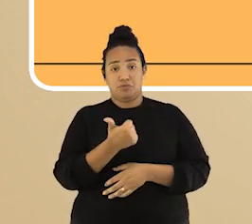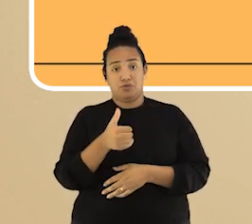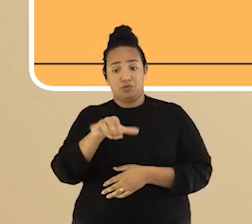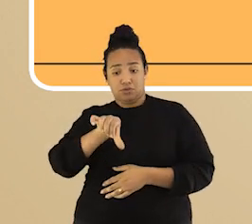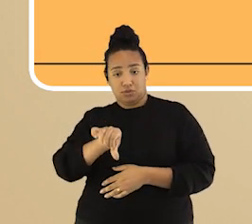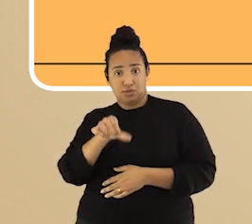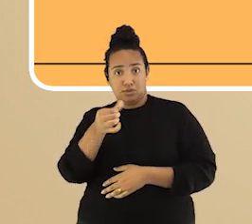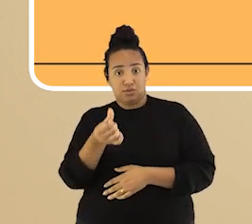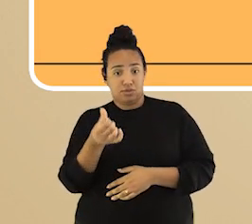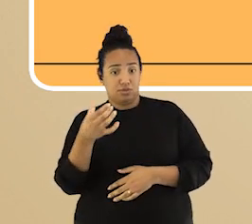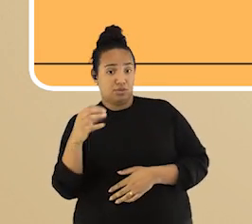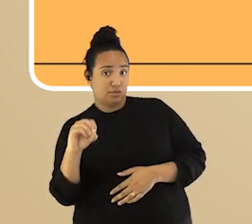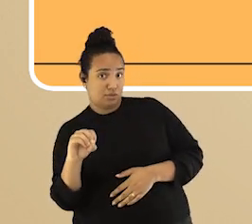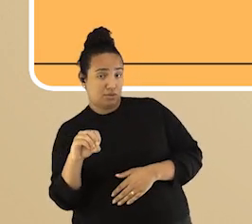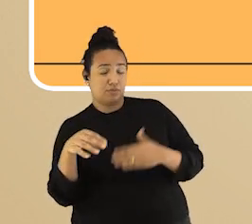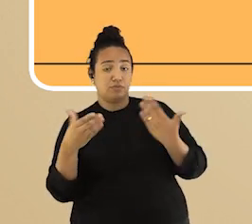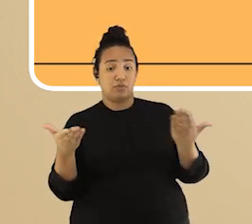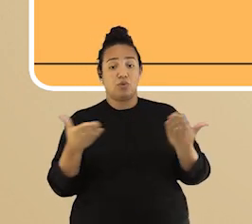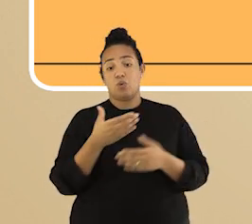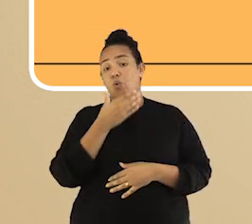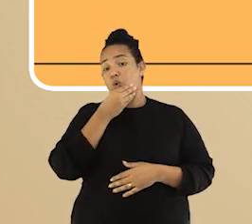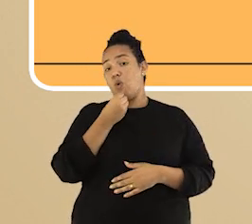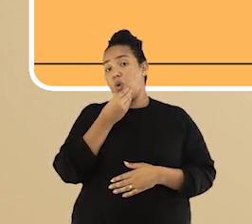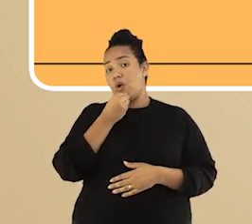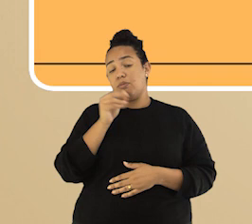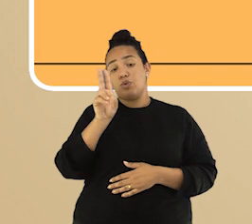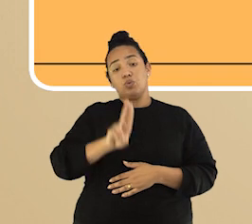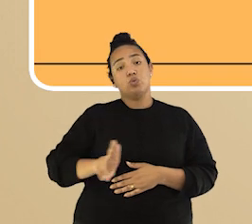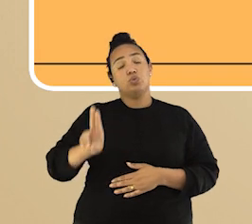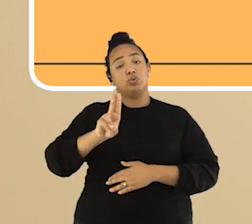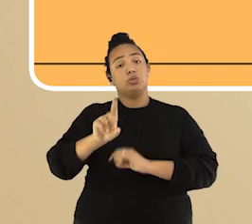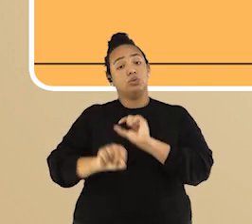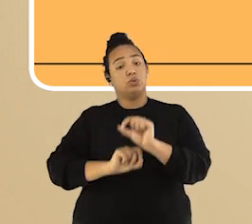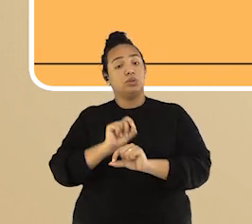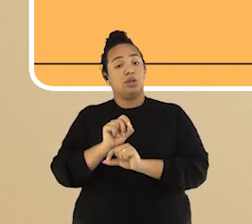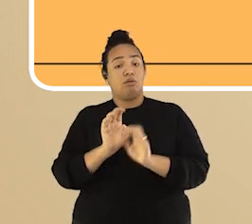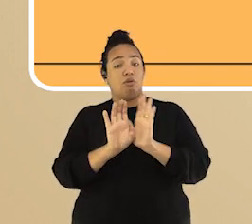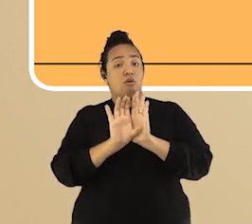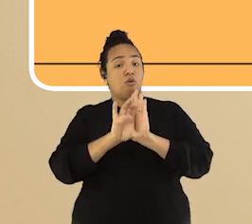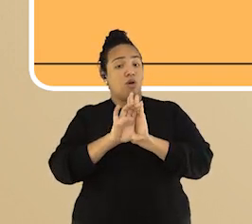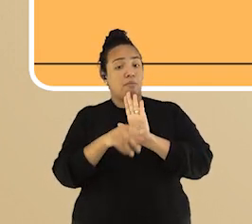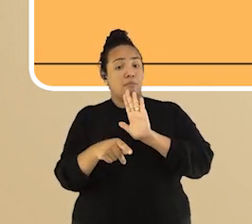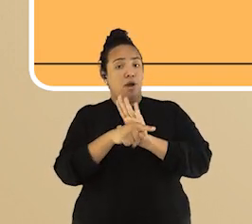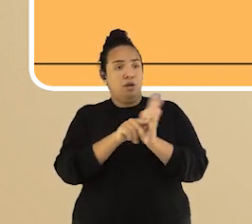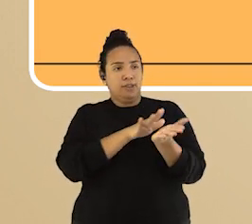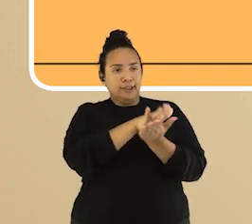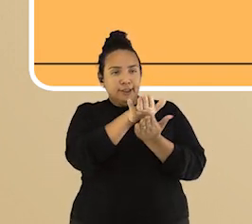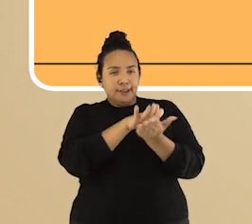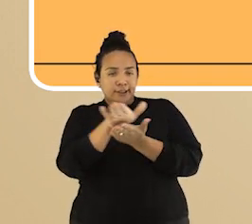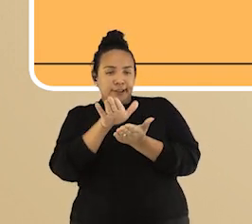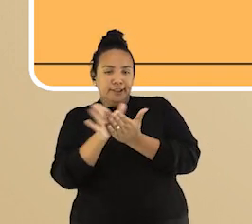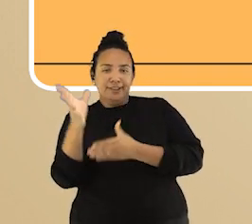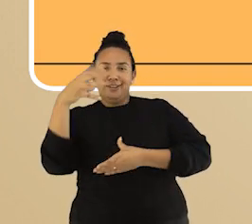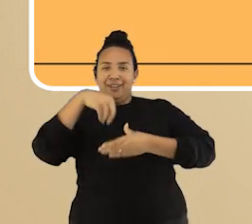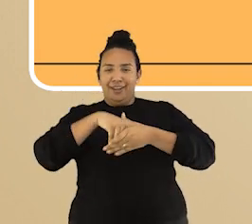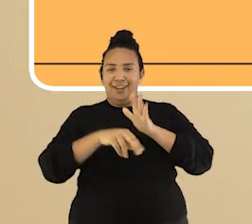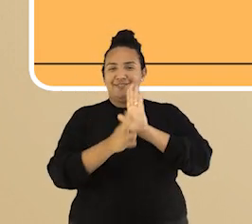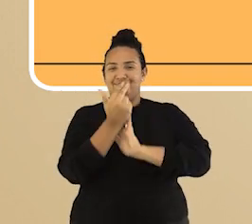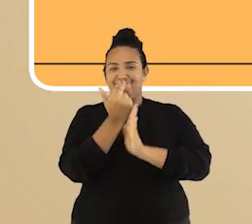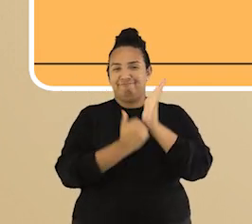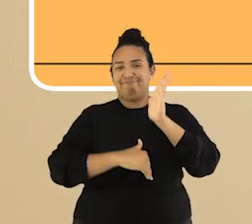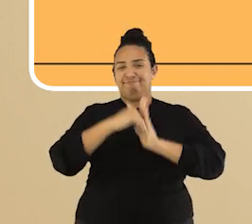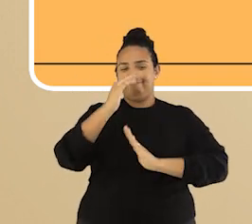o artista passa a utilizar dos motivos e conceitos da publicidade em suas obras. O